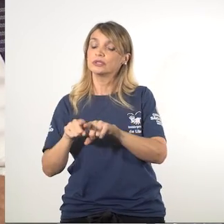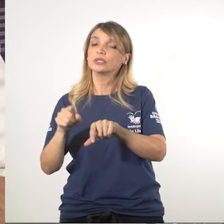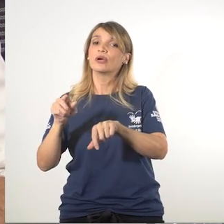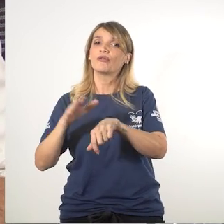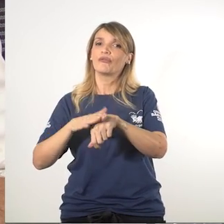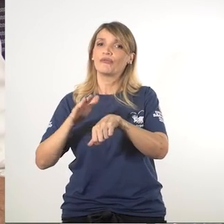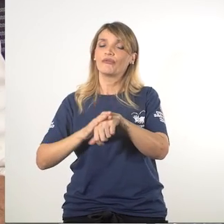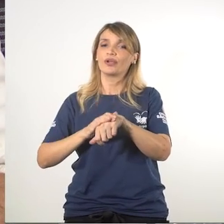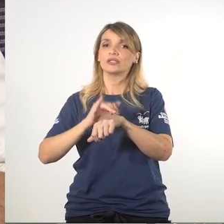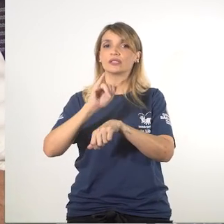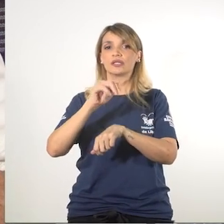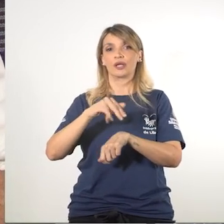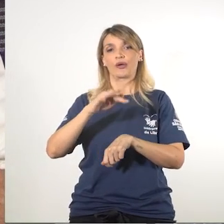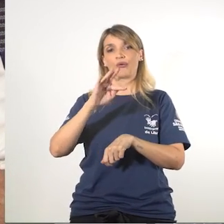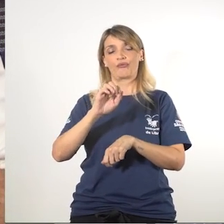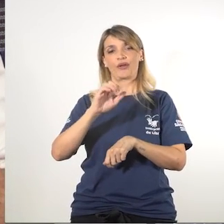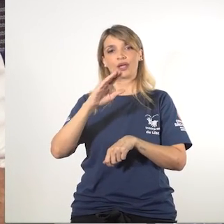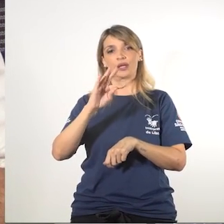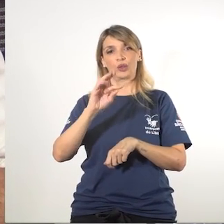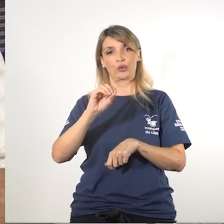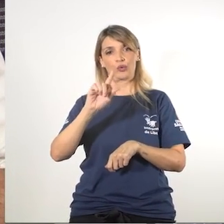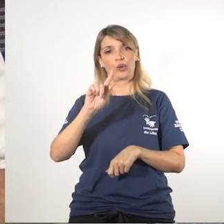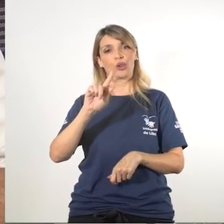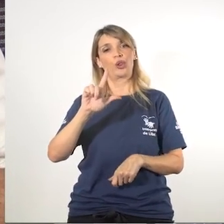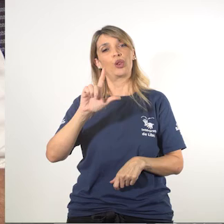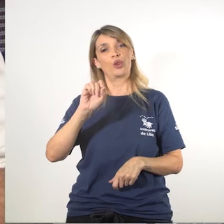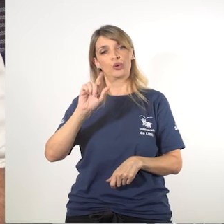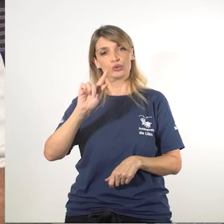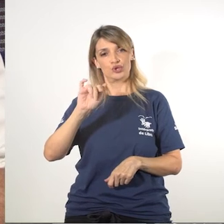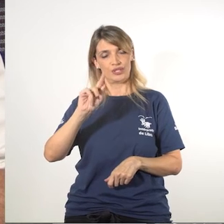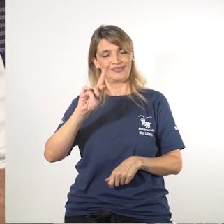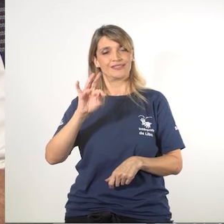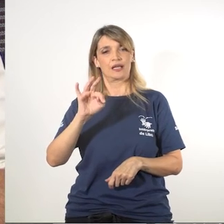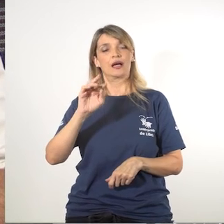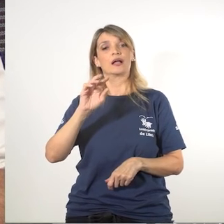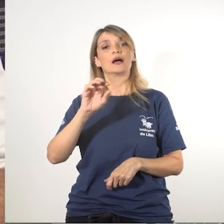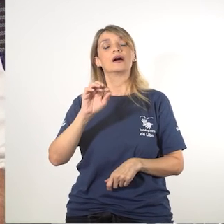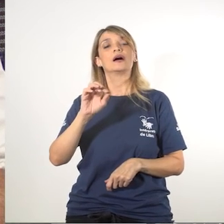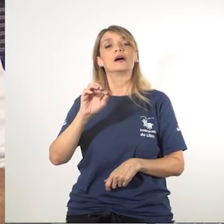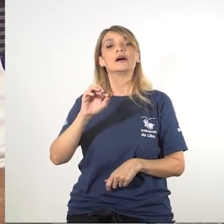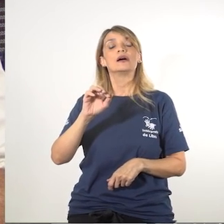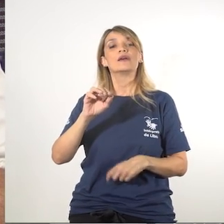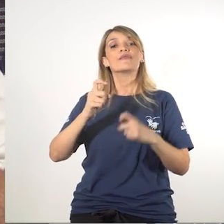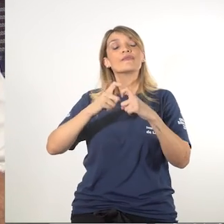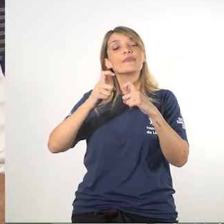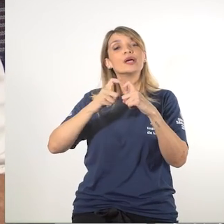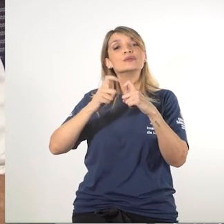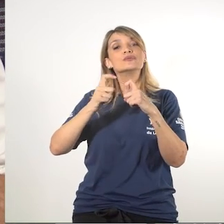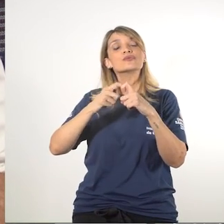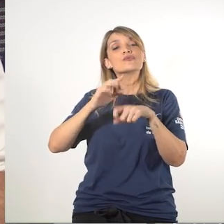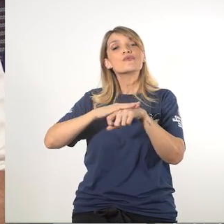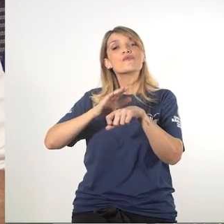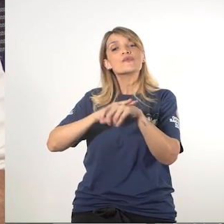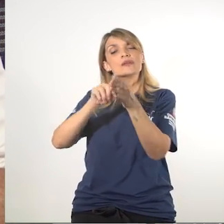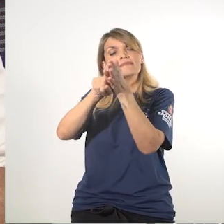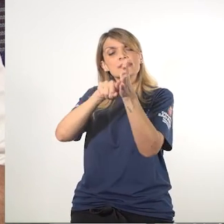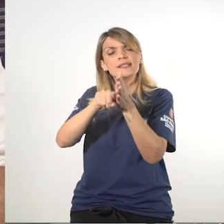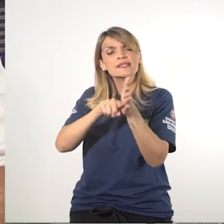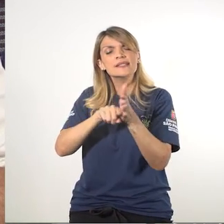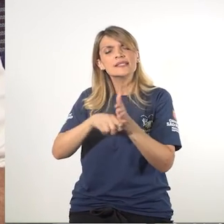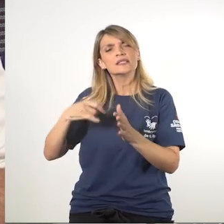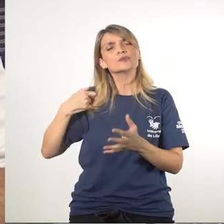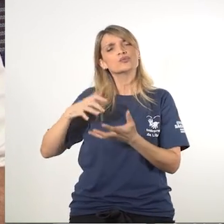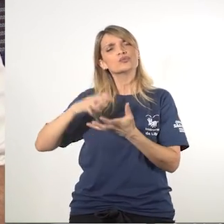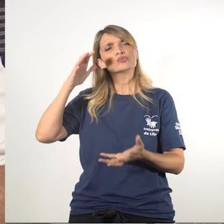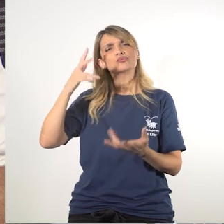o infectologista Dr. Júlio Croda, para fazer uma pesquisa com idosos semelhante àquela que